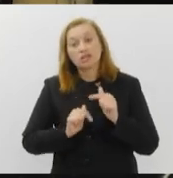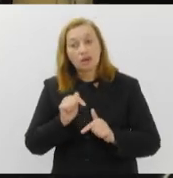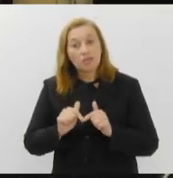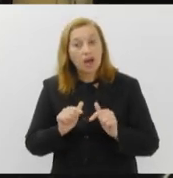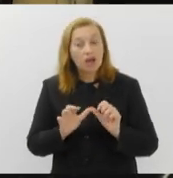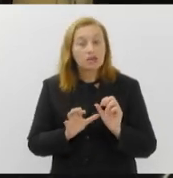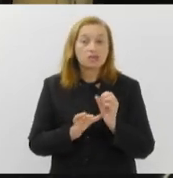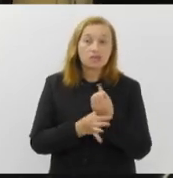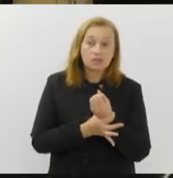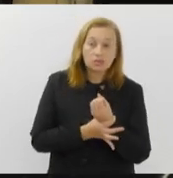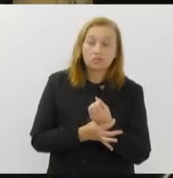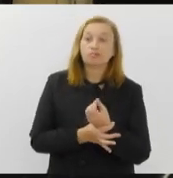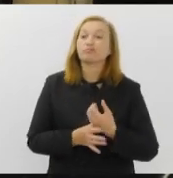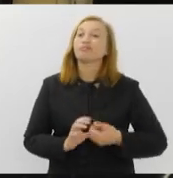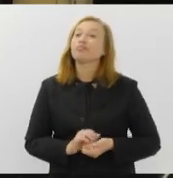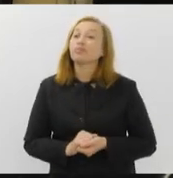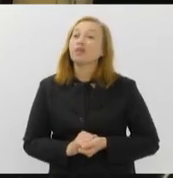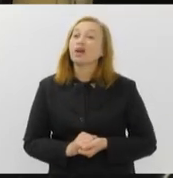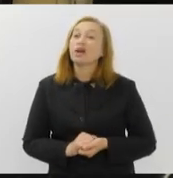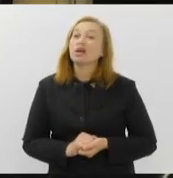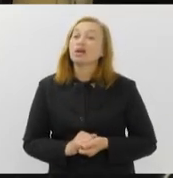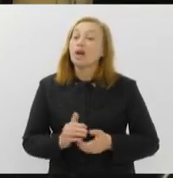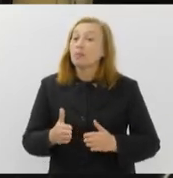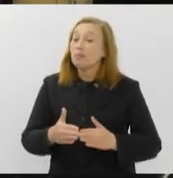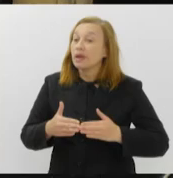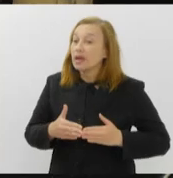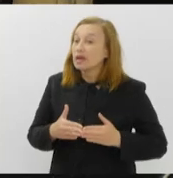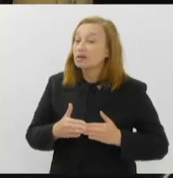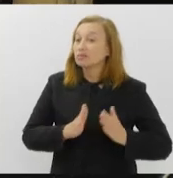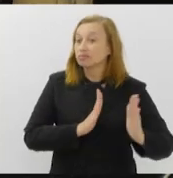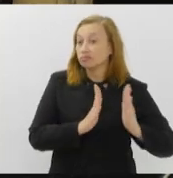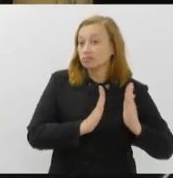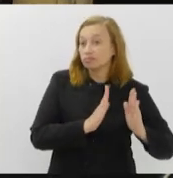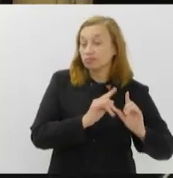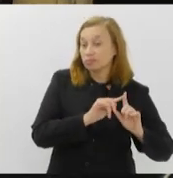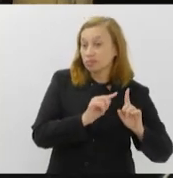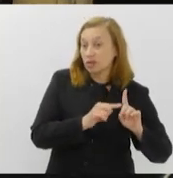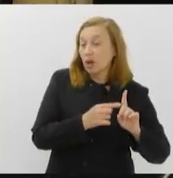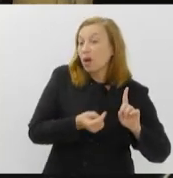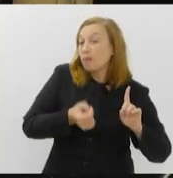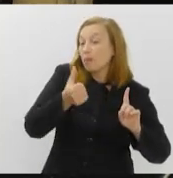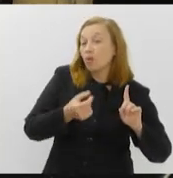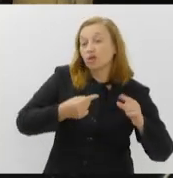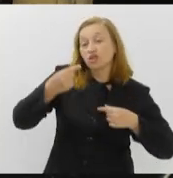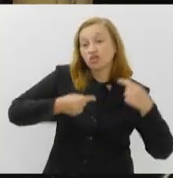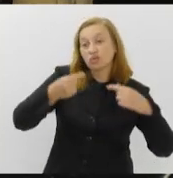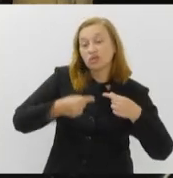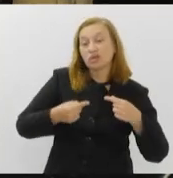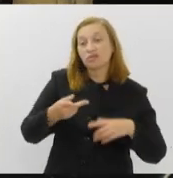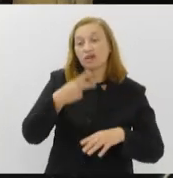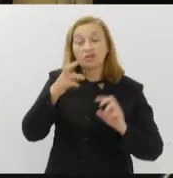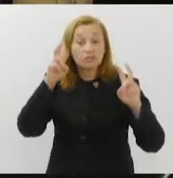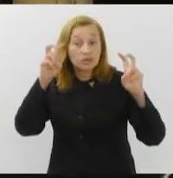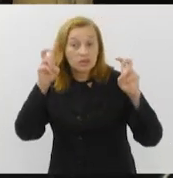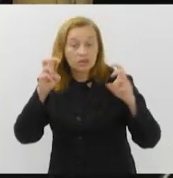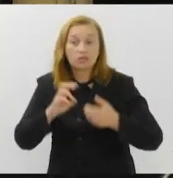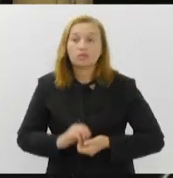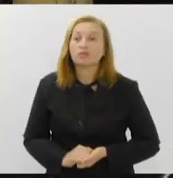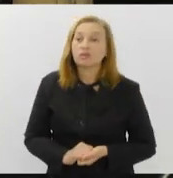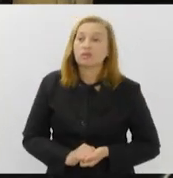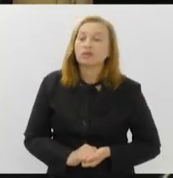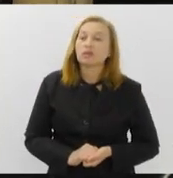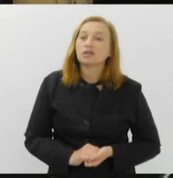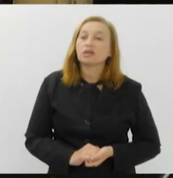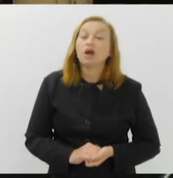pescador tem acesso. Licença maternidade, a gente tem pouco debate falando sobre isso, sobre licença maternidade, em relação